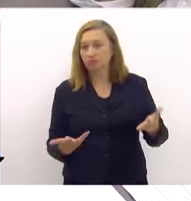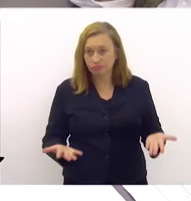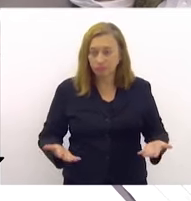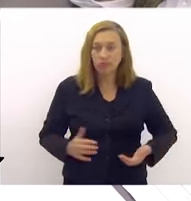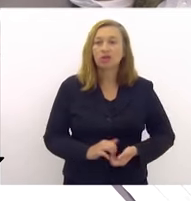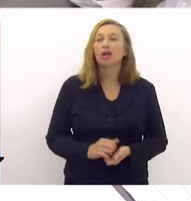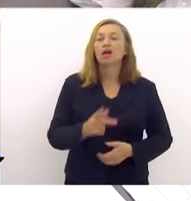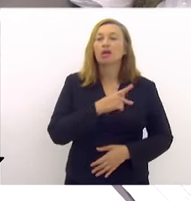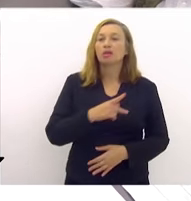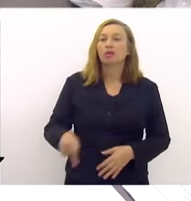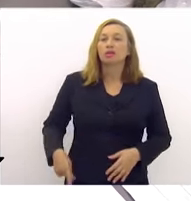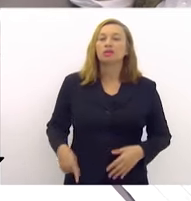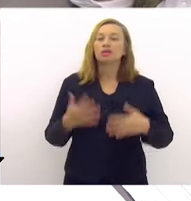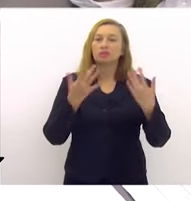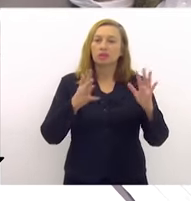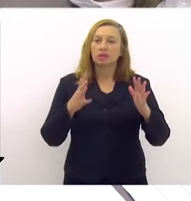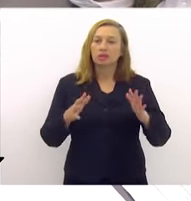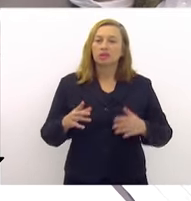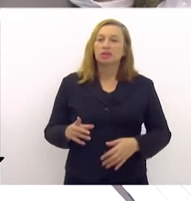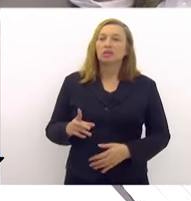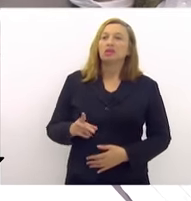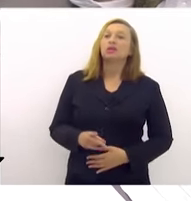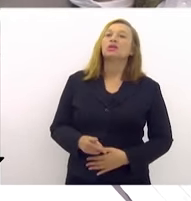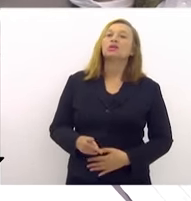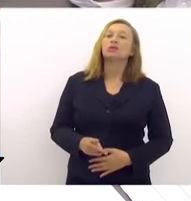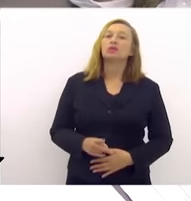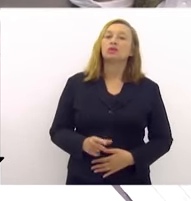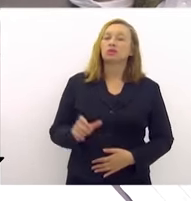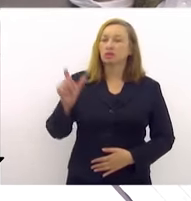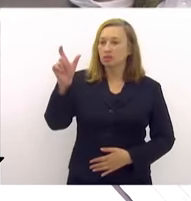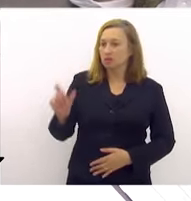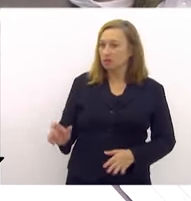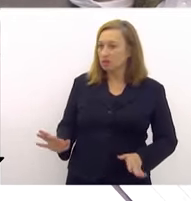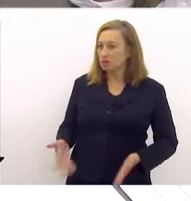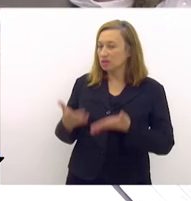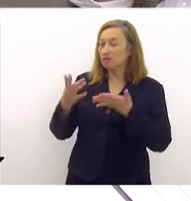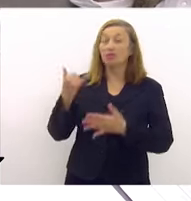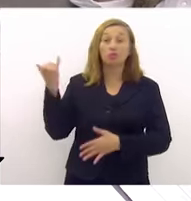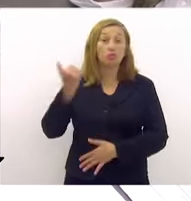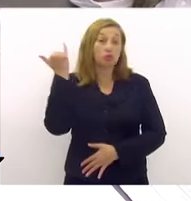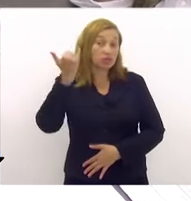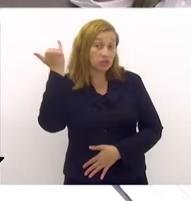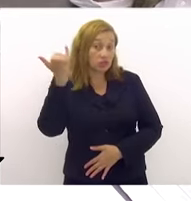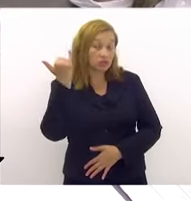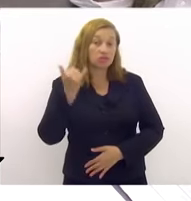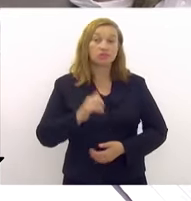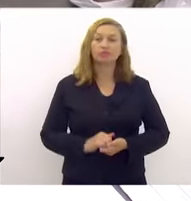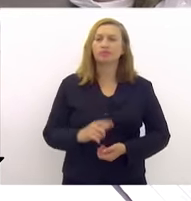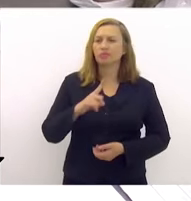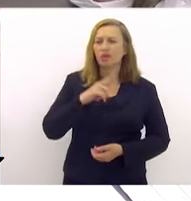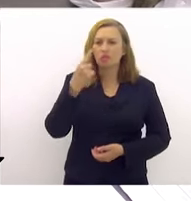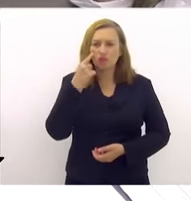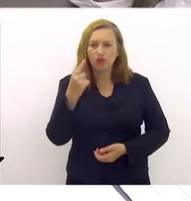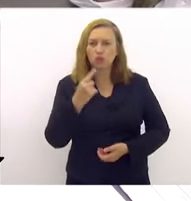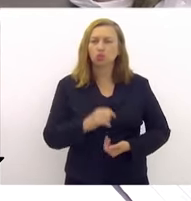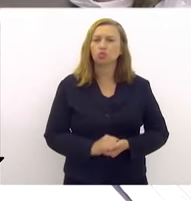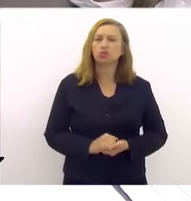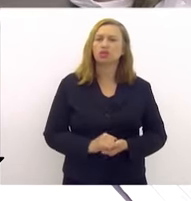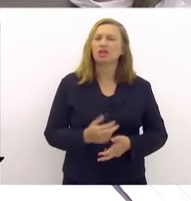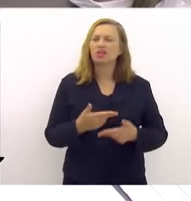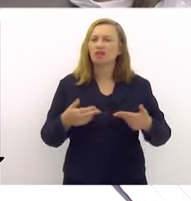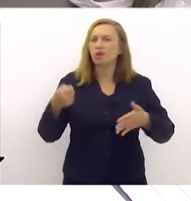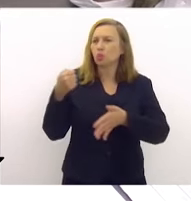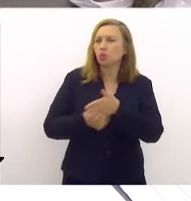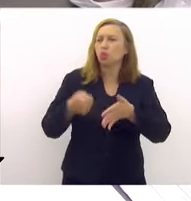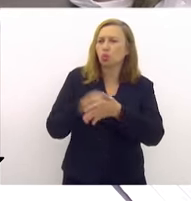Presidente, só parabenizar o autor pela iniciativa. Deputado Serafini. Parabenizar o autor pela iniciativa importante. A gente tem visto muita batalha